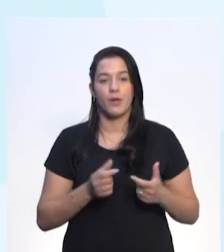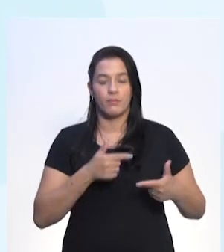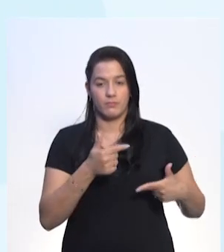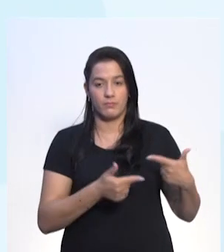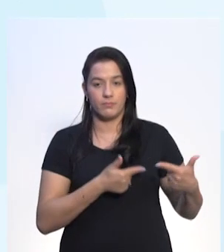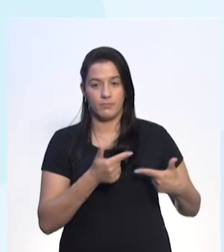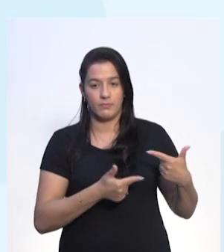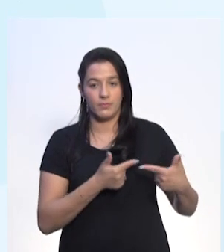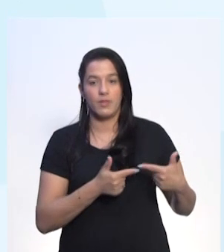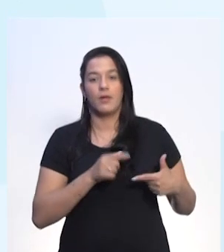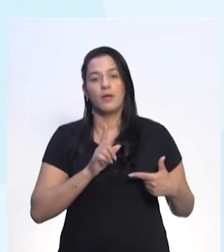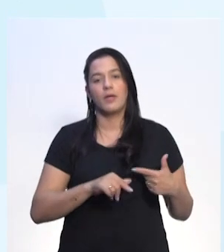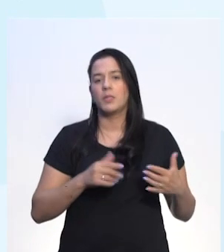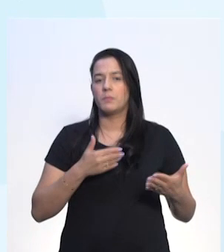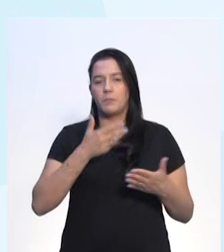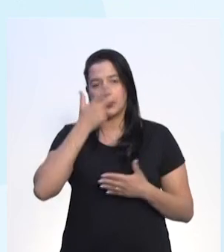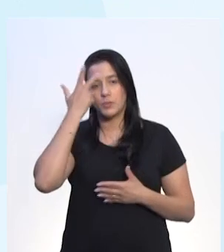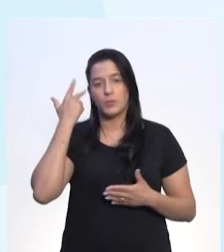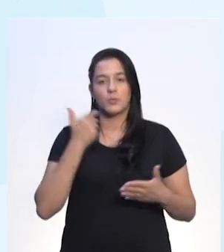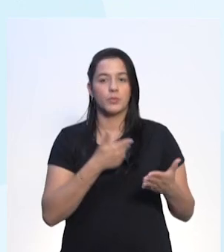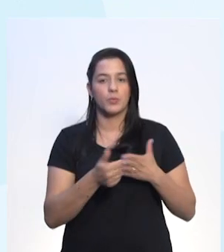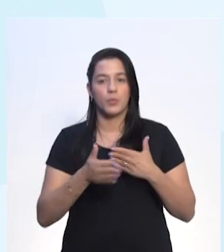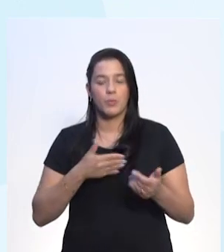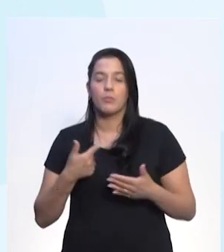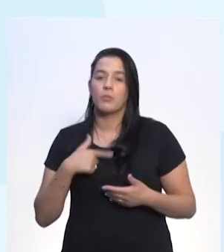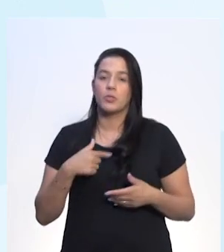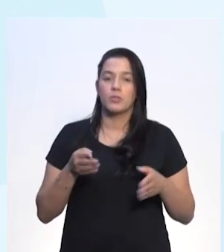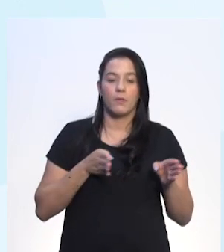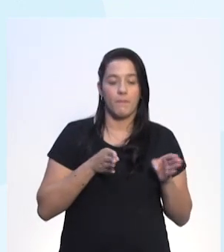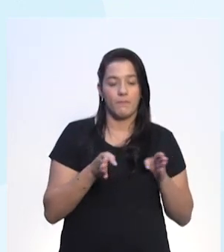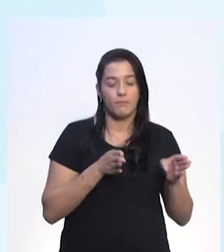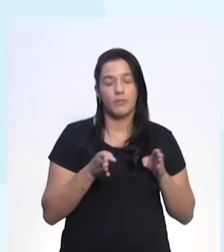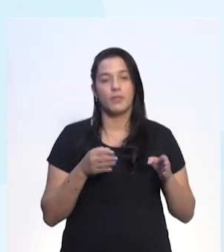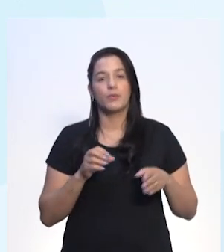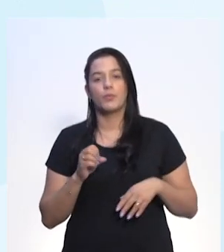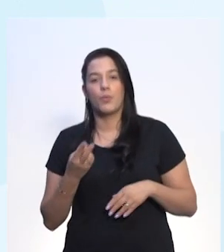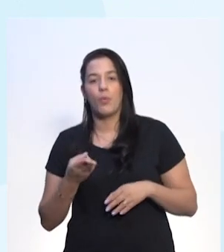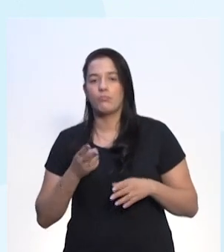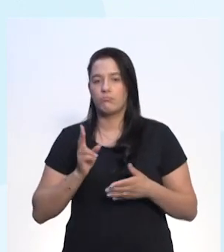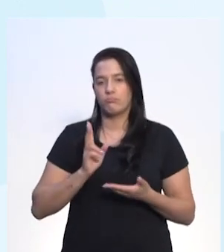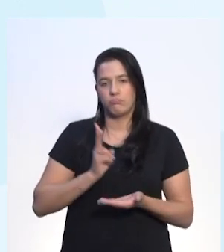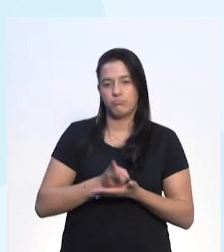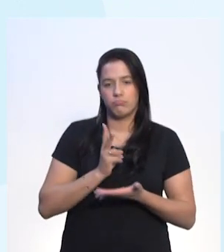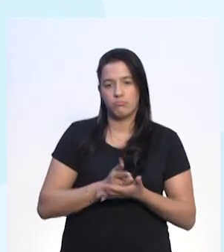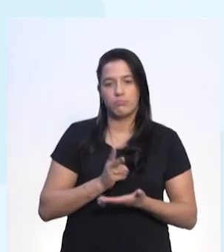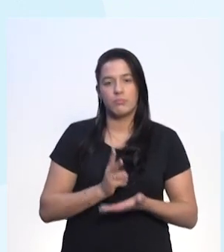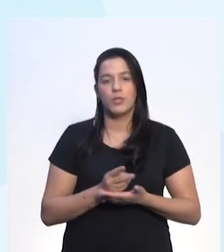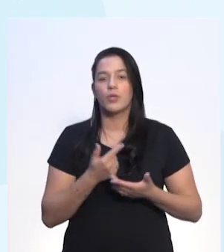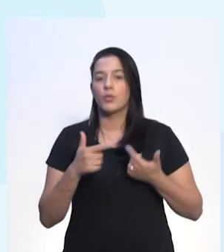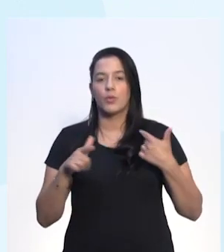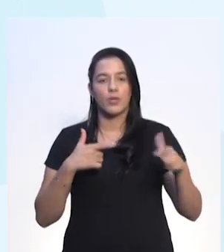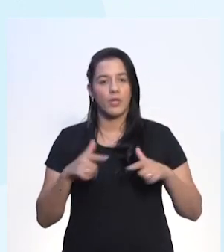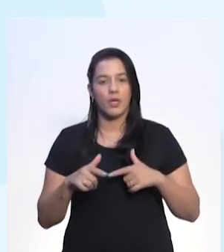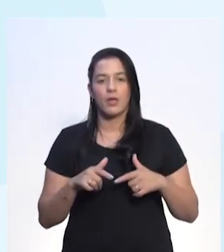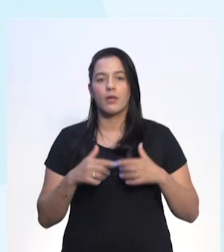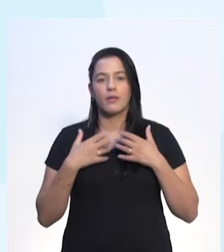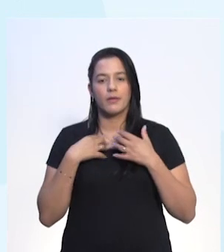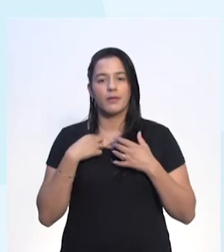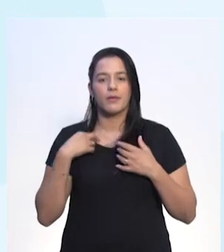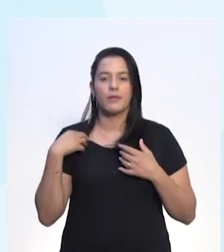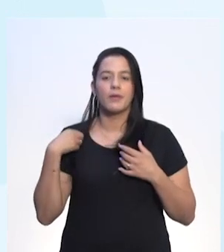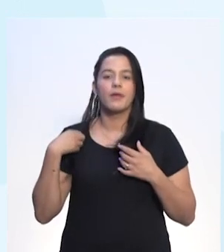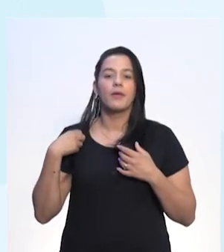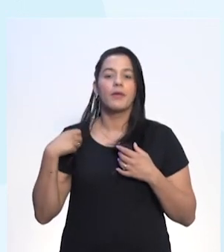condição das pessoas que trabalham, né? Lembrando, pode ser temporário ou permanente, em qualquer tipo de atividade econômica, quer dizer que ele